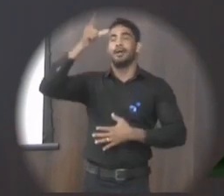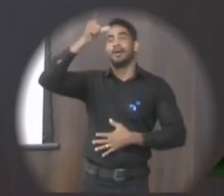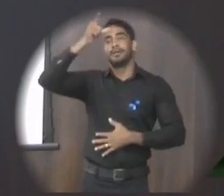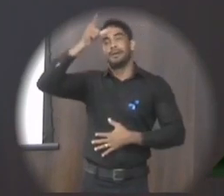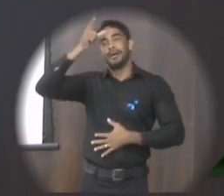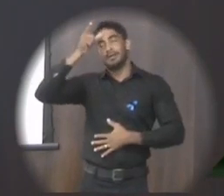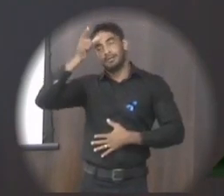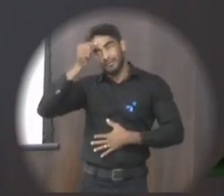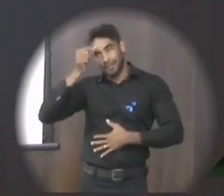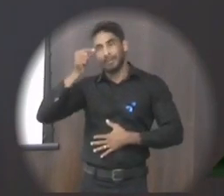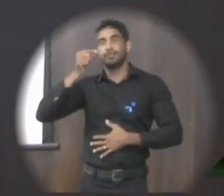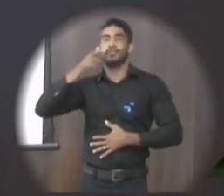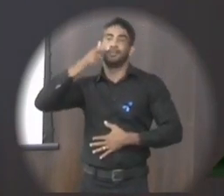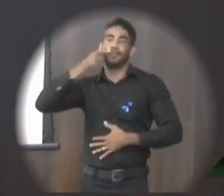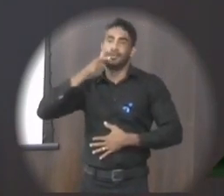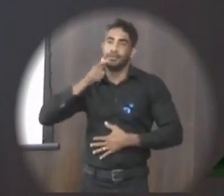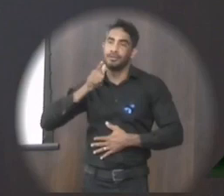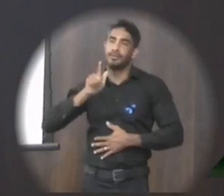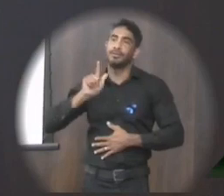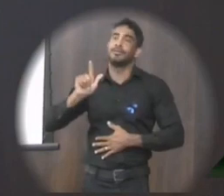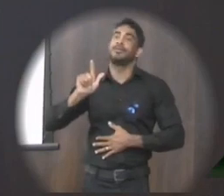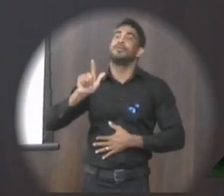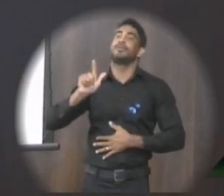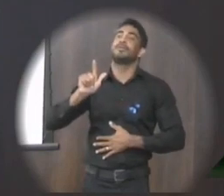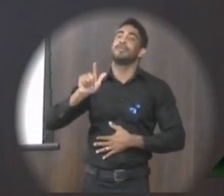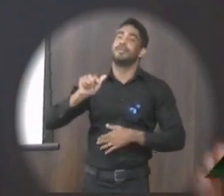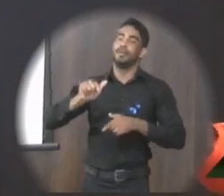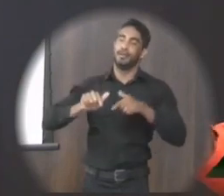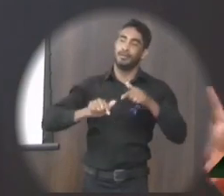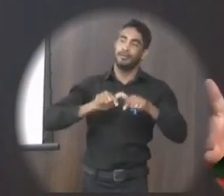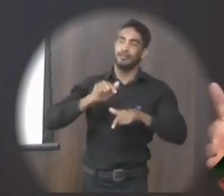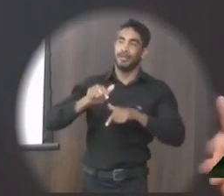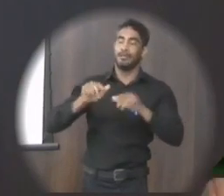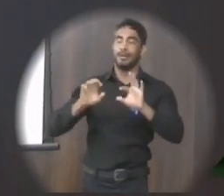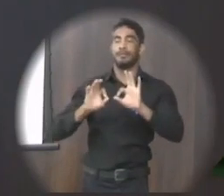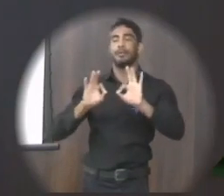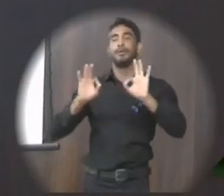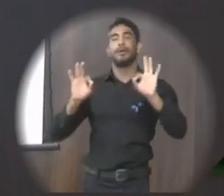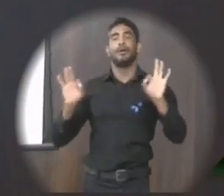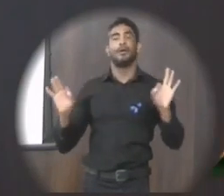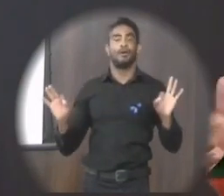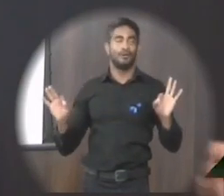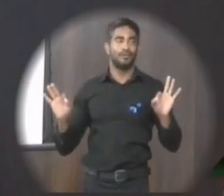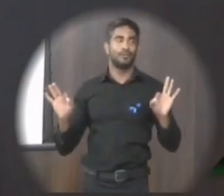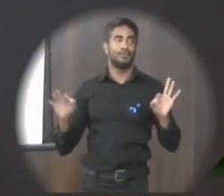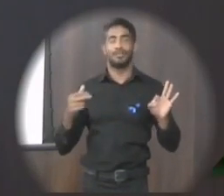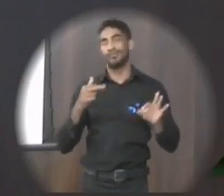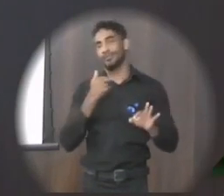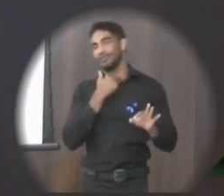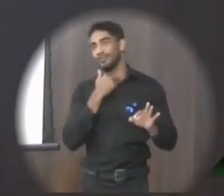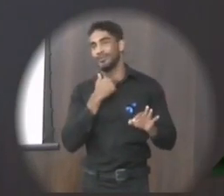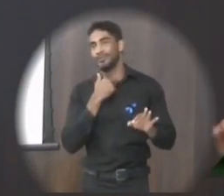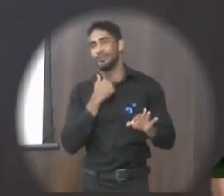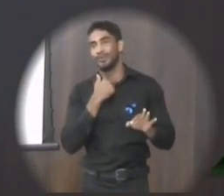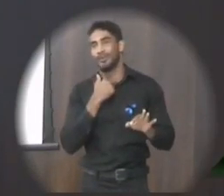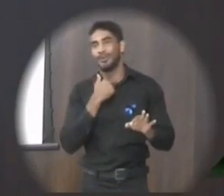ter conseguido êxito no trabalho. E isso a gente também não pode deixar aqui de colocar todos